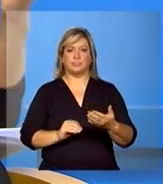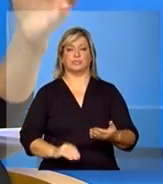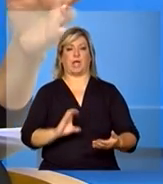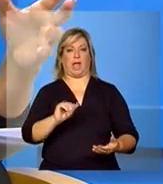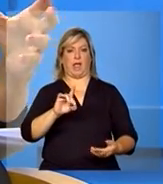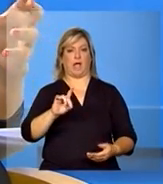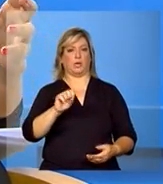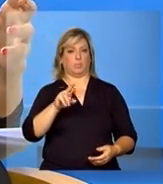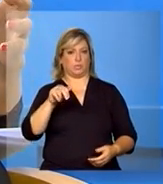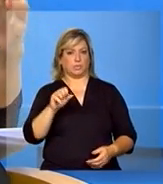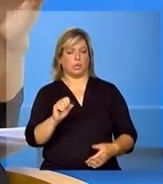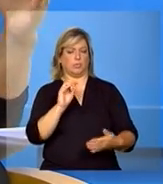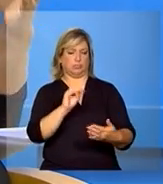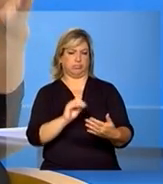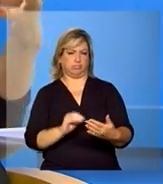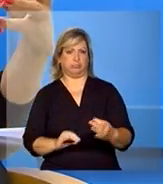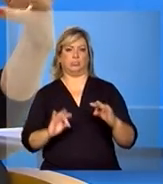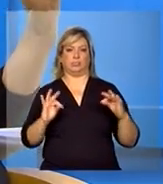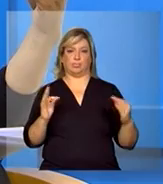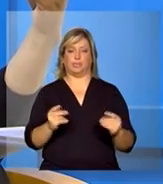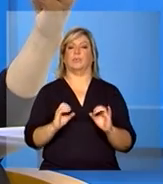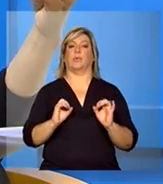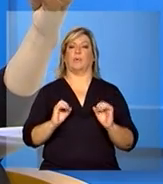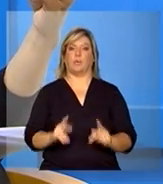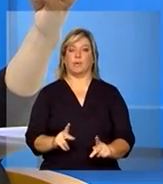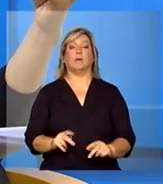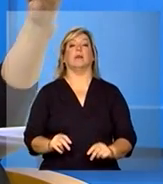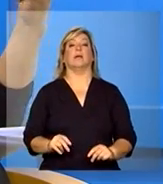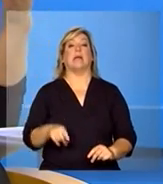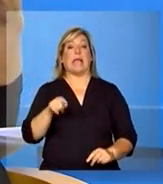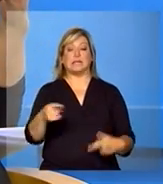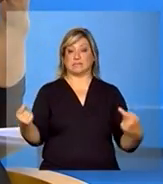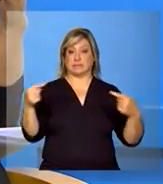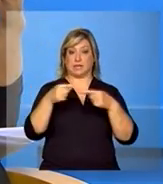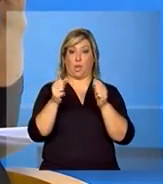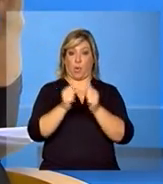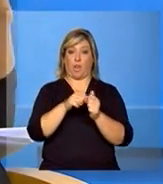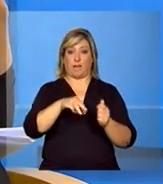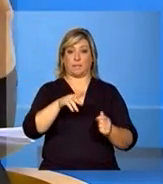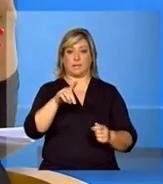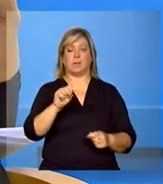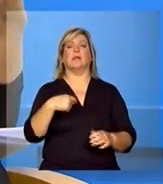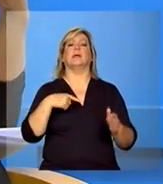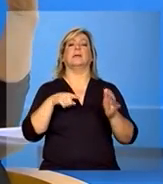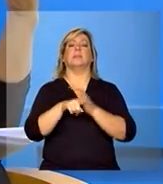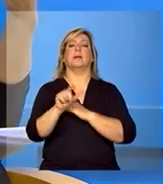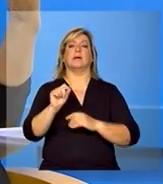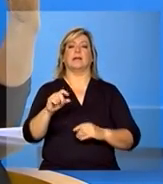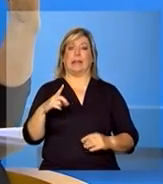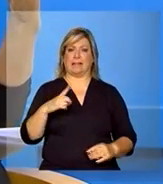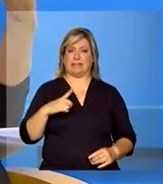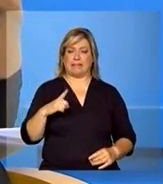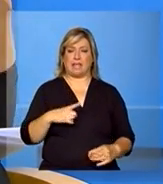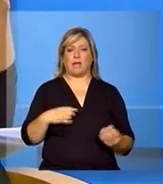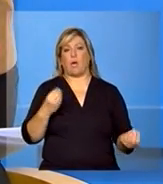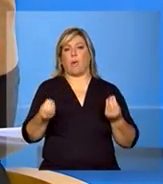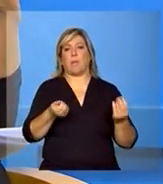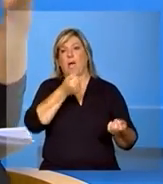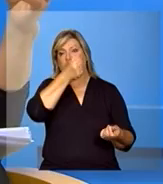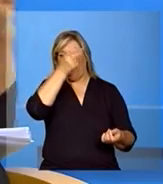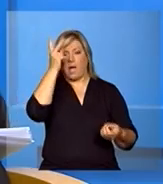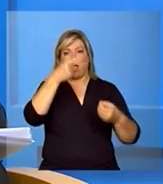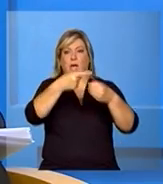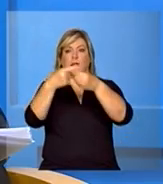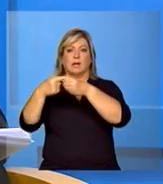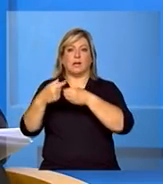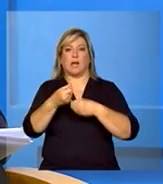preenche tudo aquilo is essa é uma ligação com o ministério existe por exemplo como um ministério um um município ver dados de